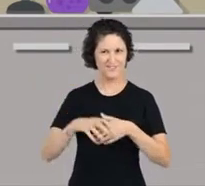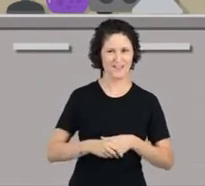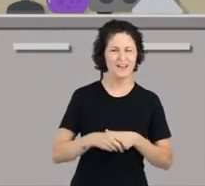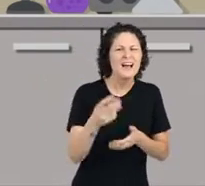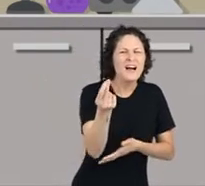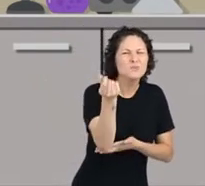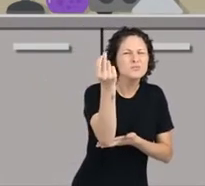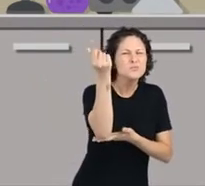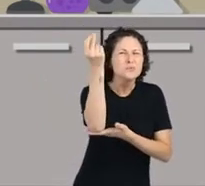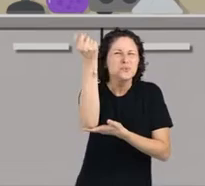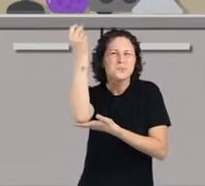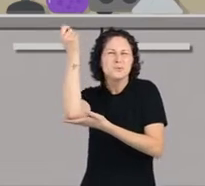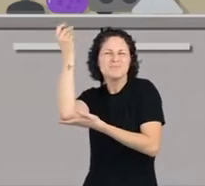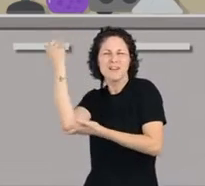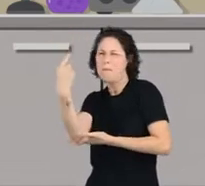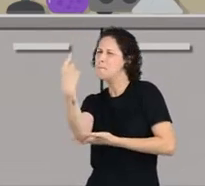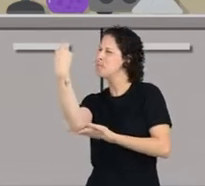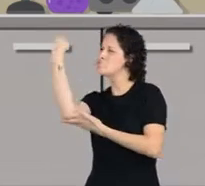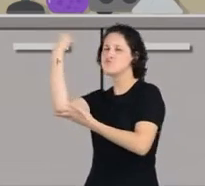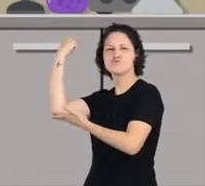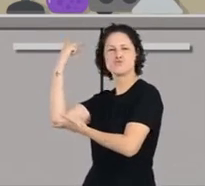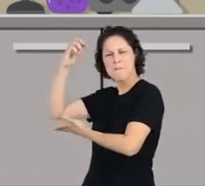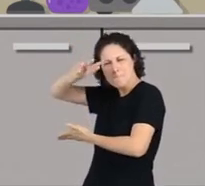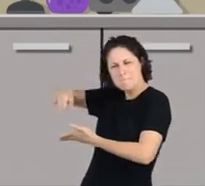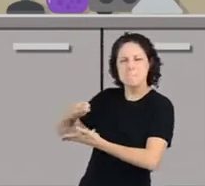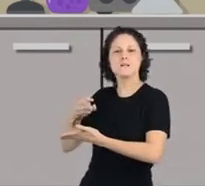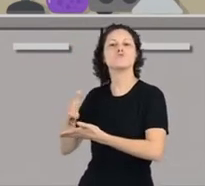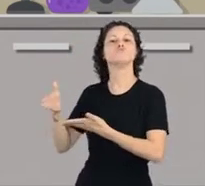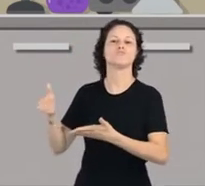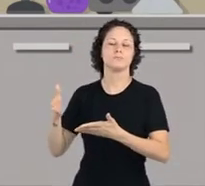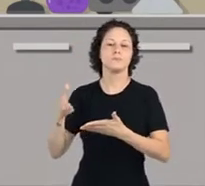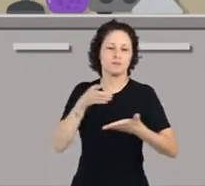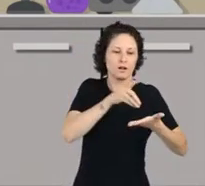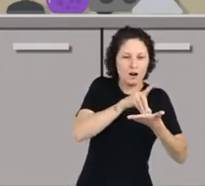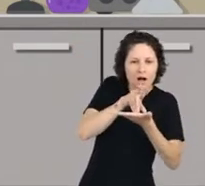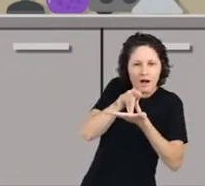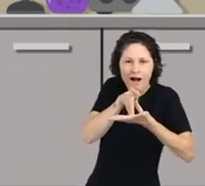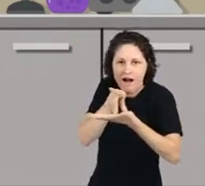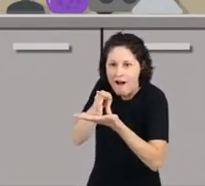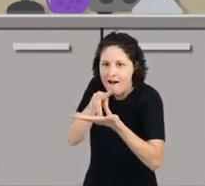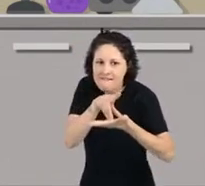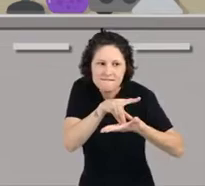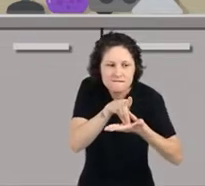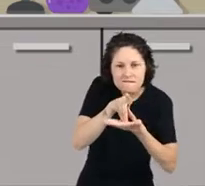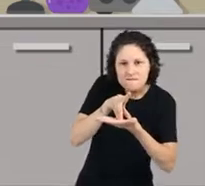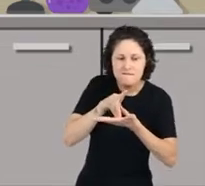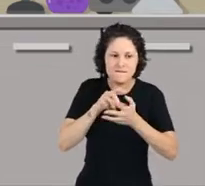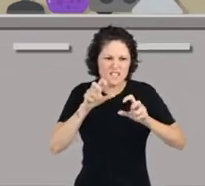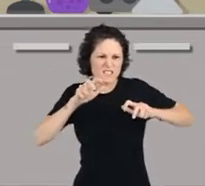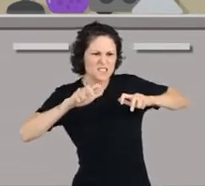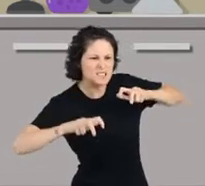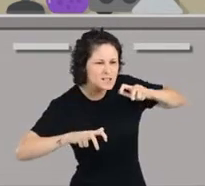Claro que não! Vamos voltar numa época em que os dinossauros andavam pela Terra há milhões de